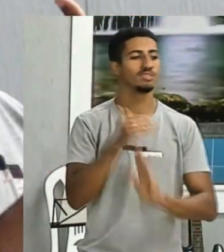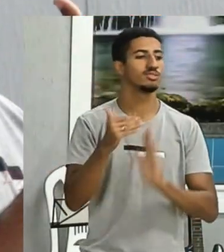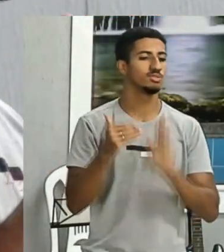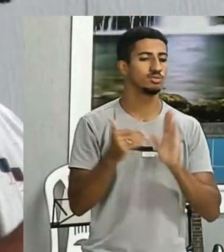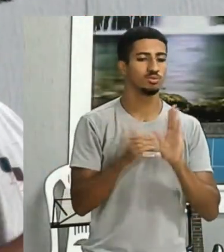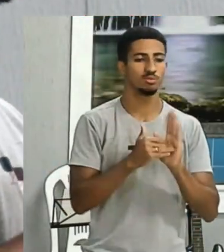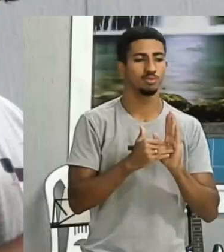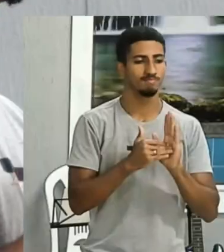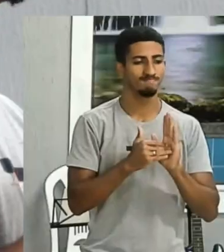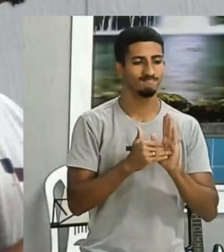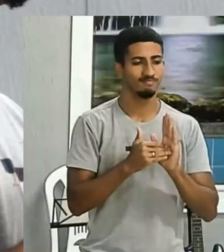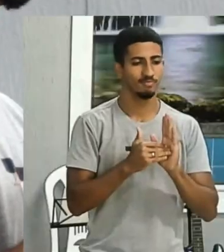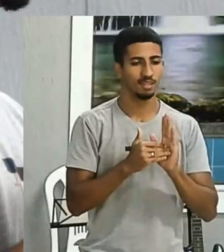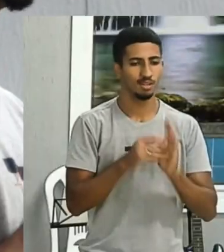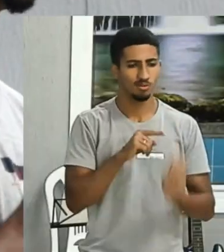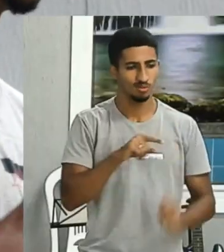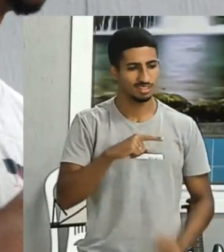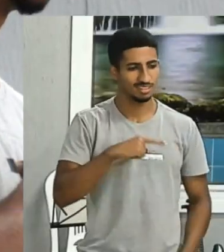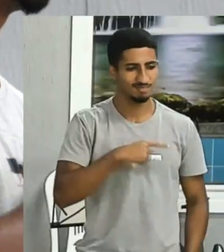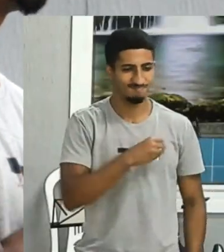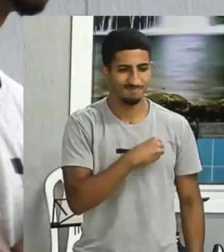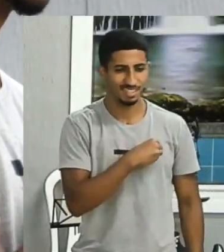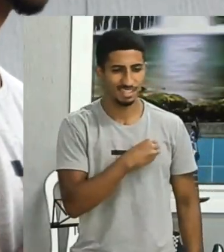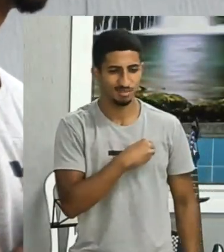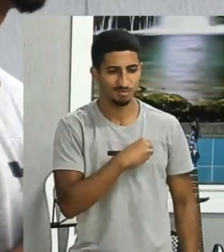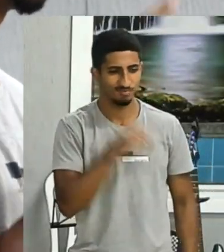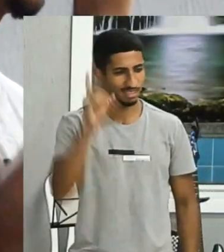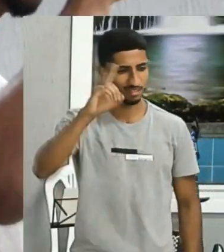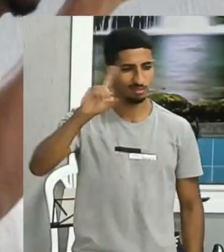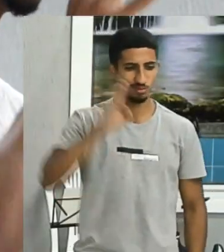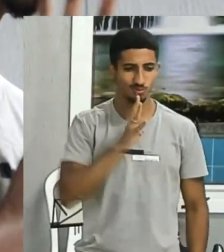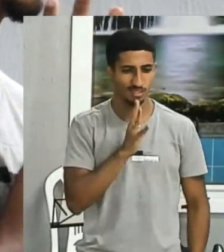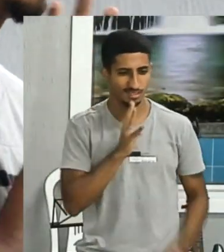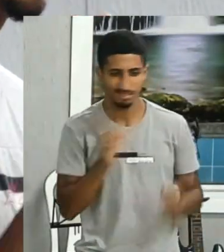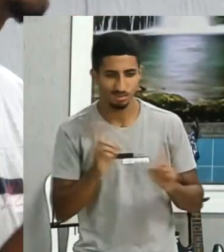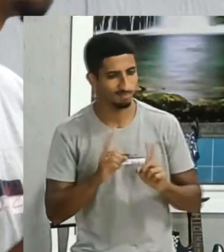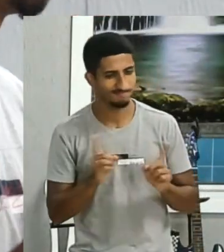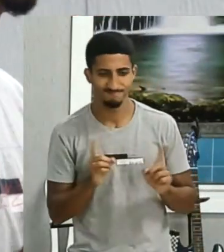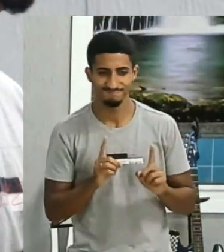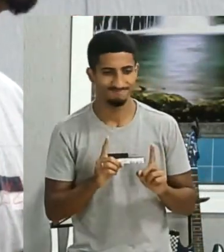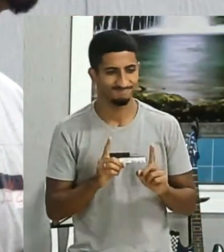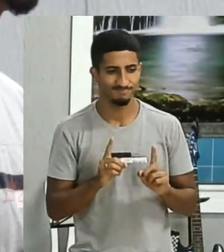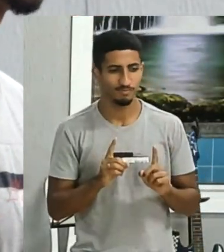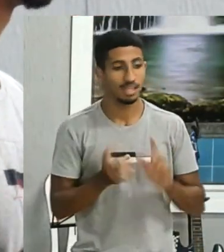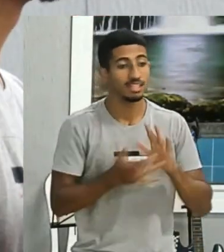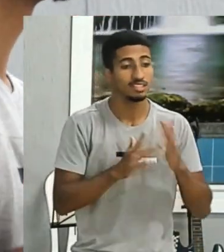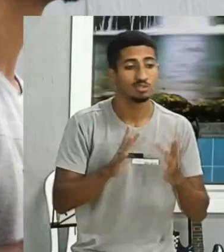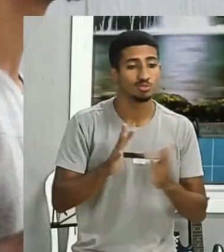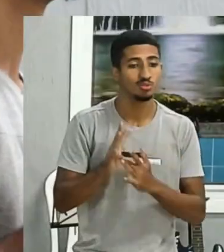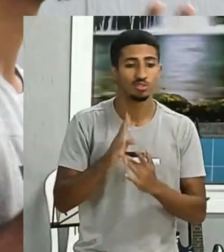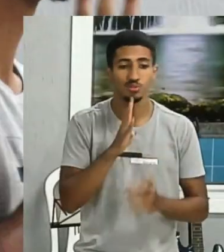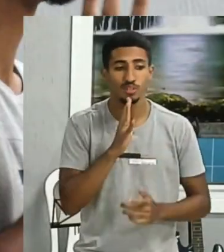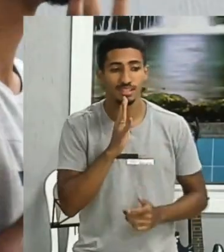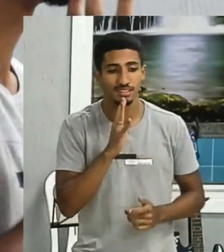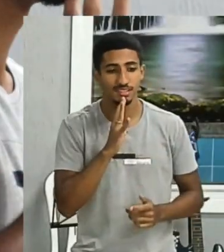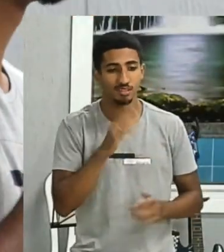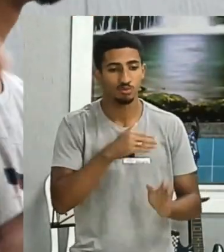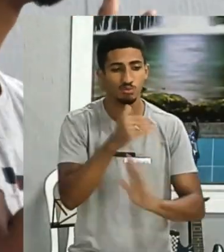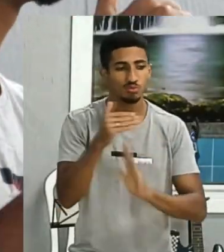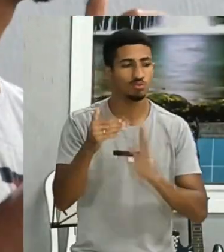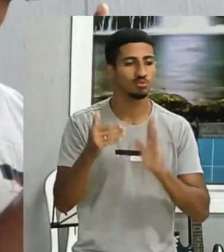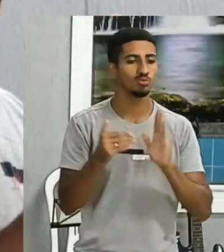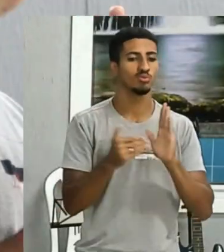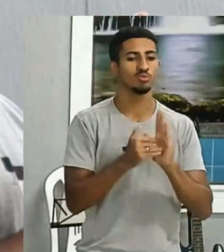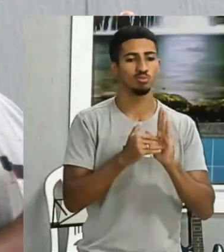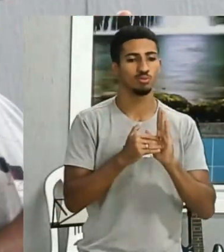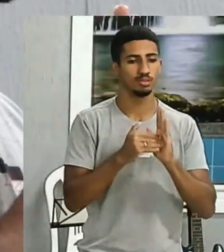não seja revelado, porque Jesus sabe, ele está no nosso meio e